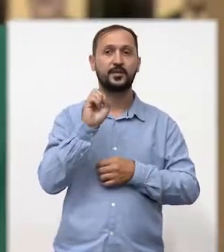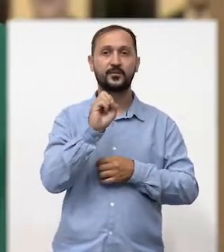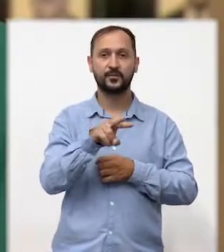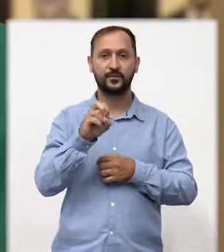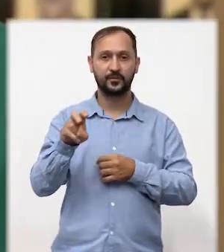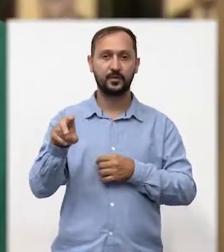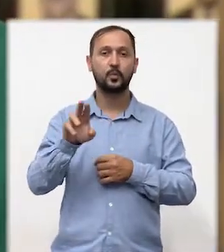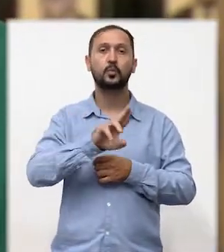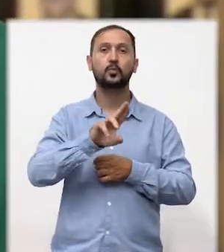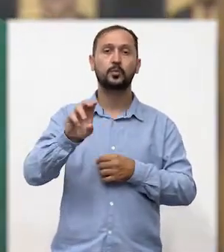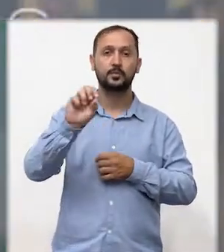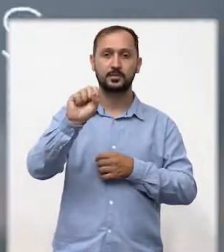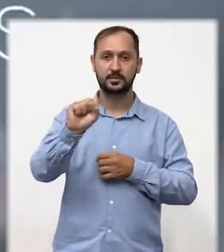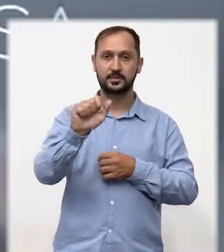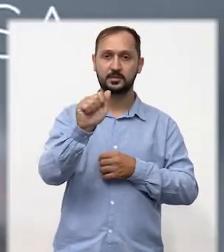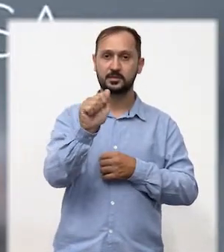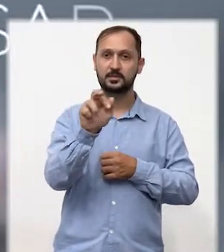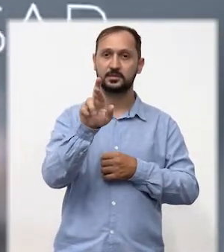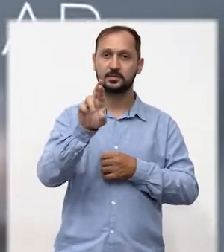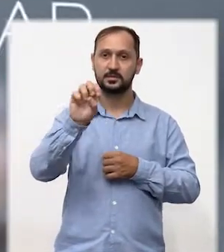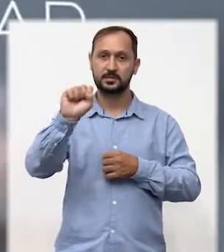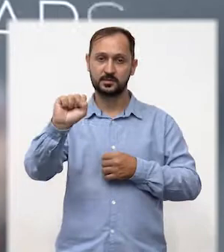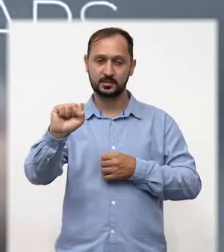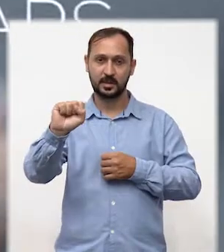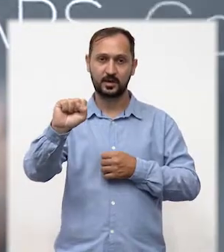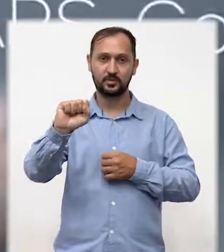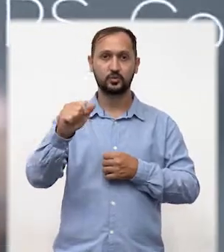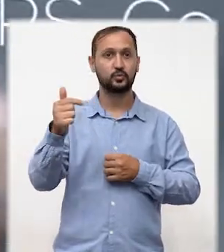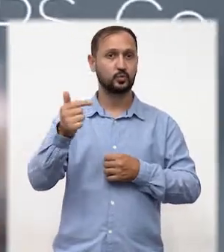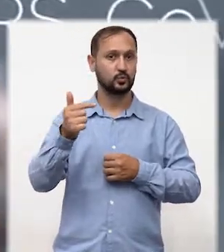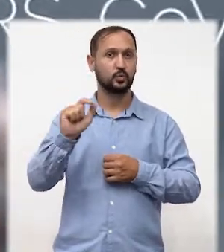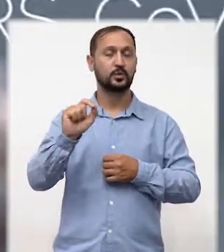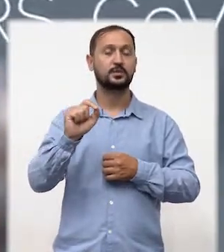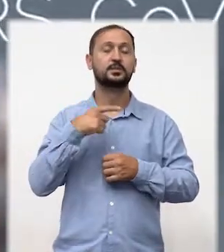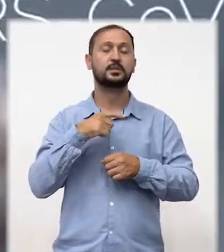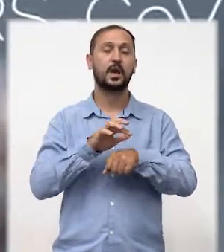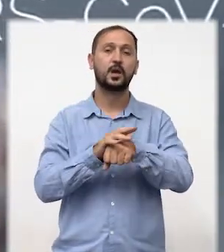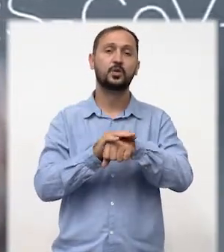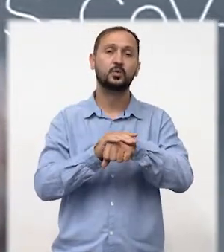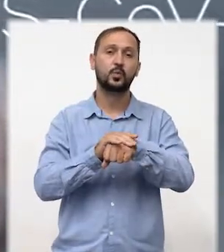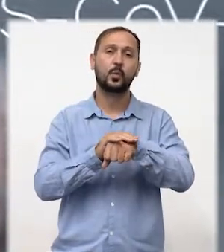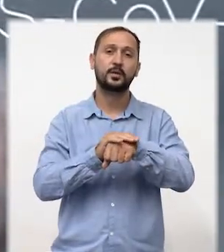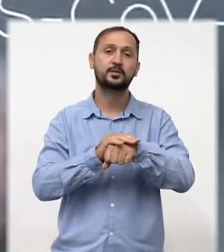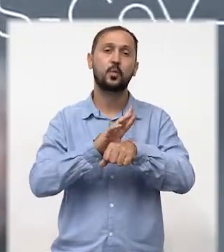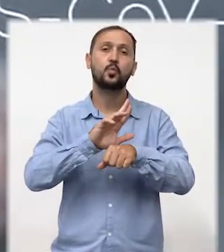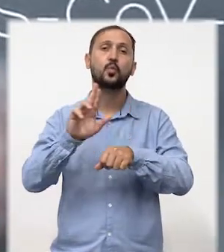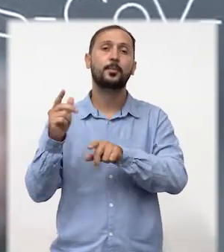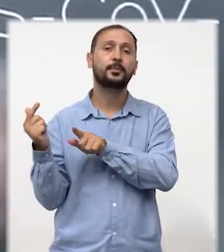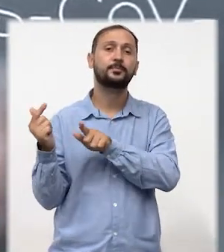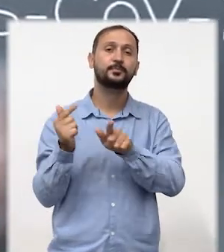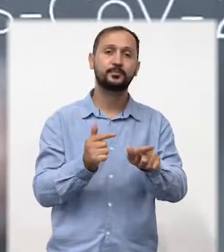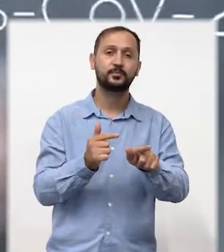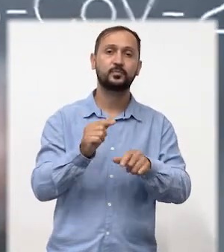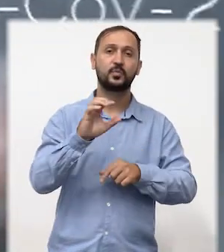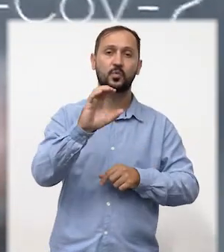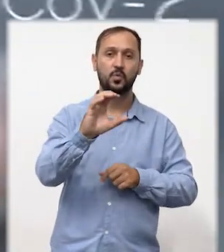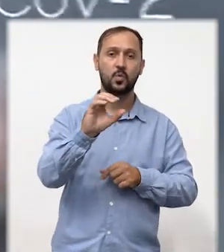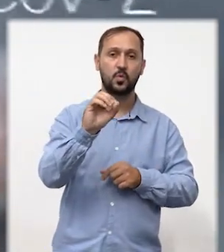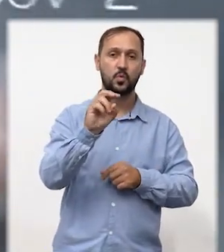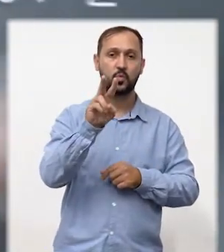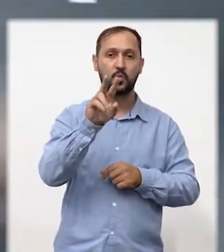foi batizado de SARS-CoV-2 e a doença causada pelo coronavírus foi batizada